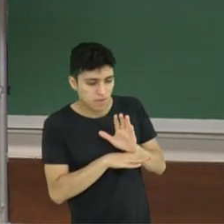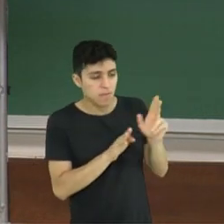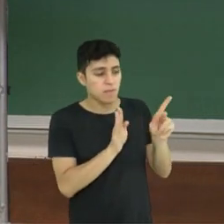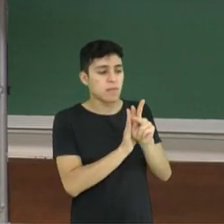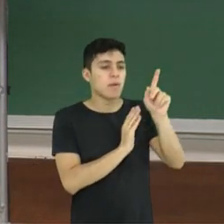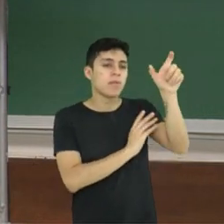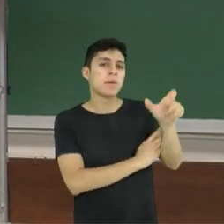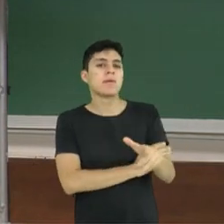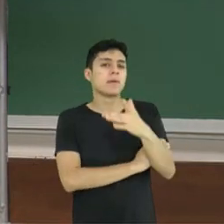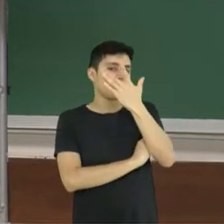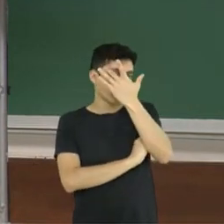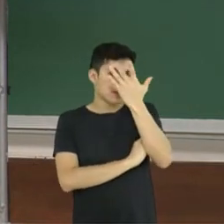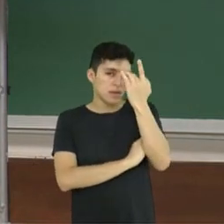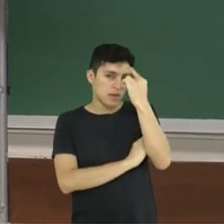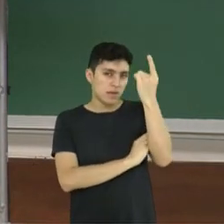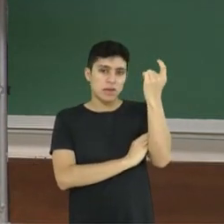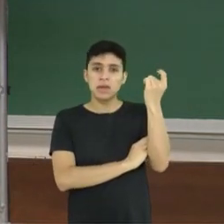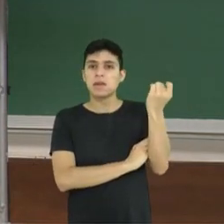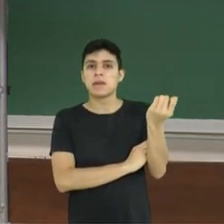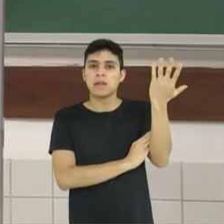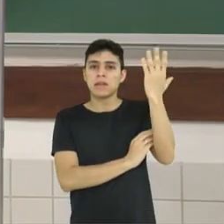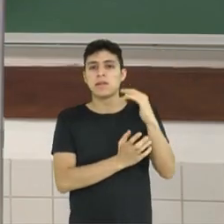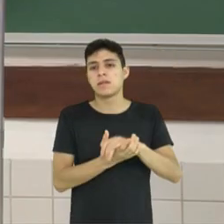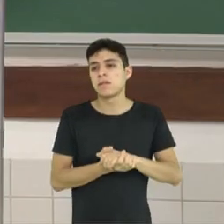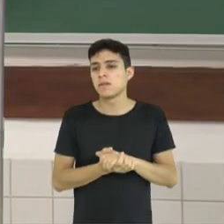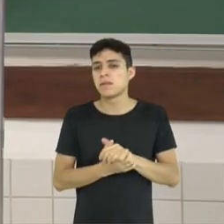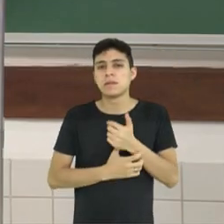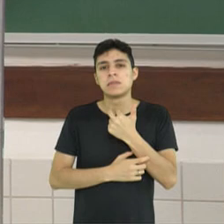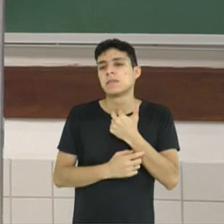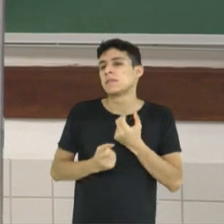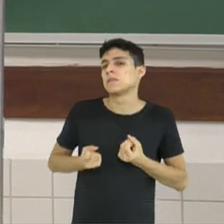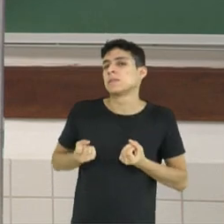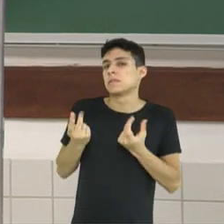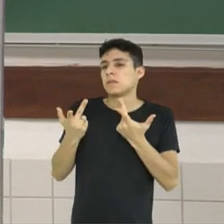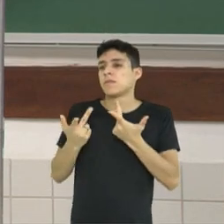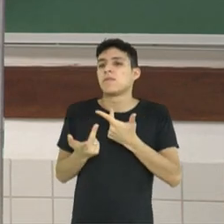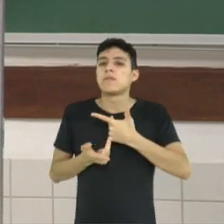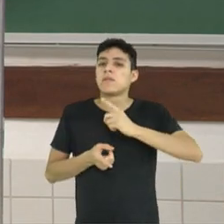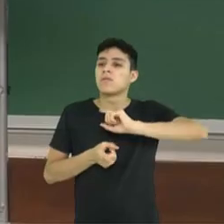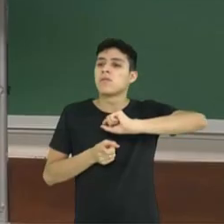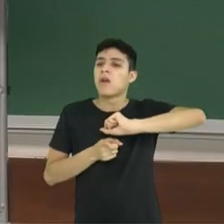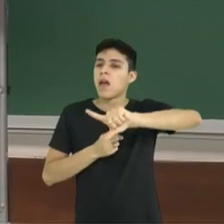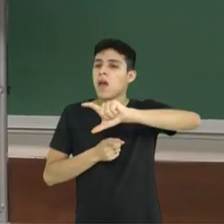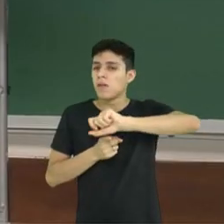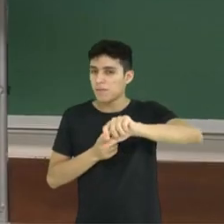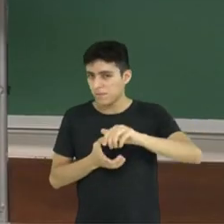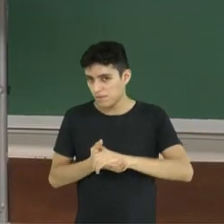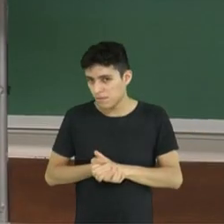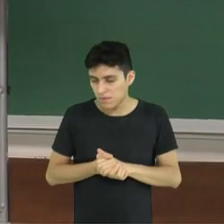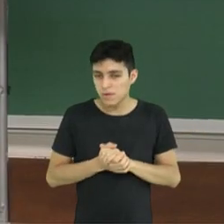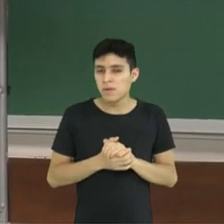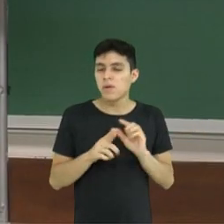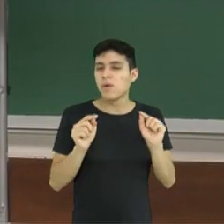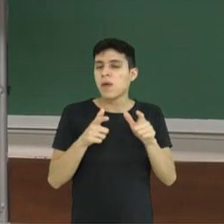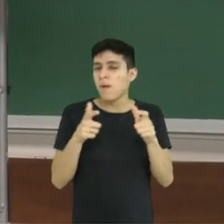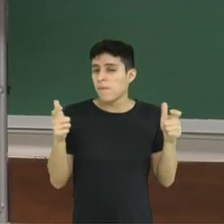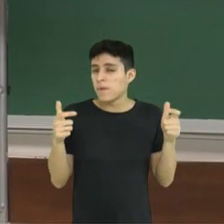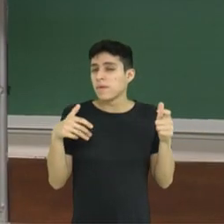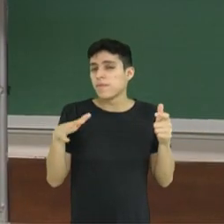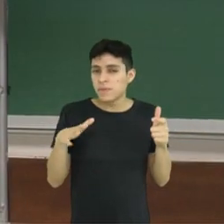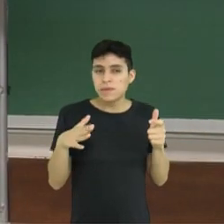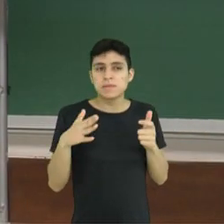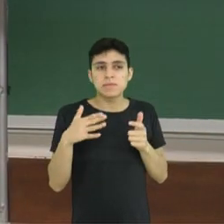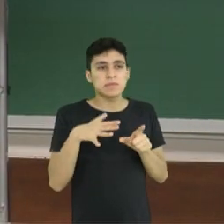pertence ao cara que criou Então você deixa de vender o filme você aluga o filme por isso aumenta a